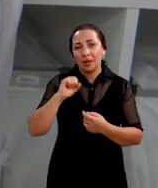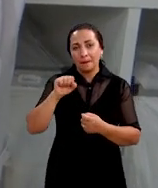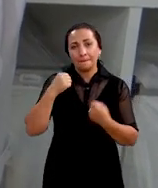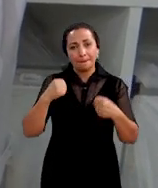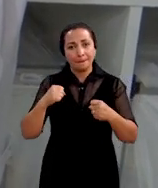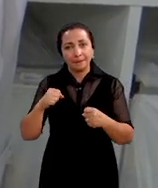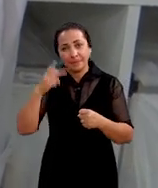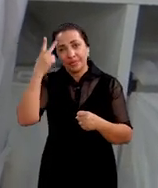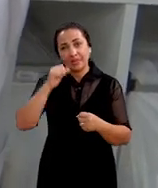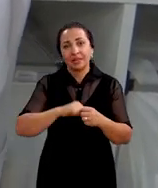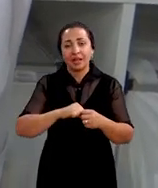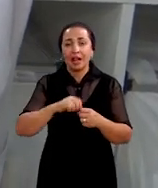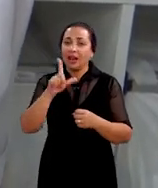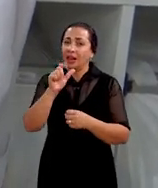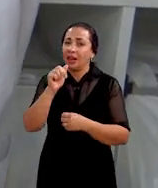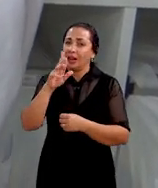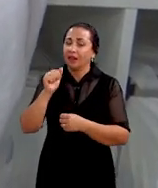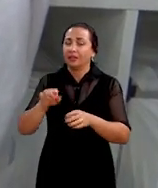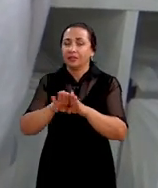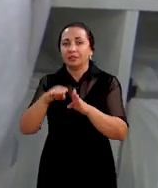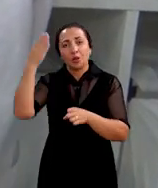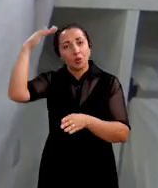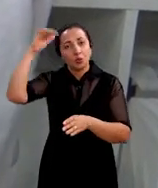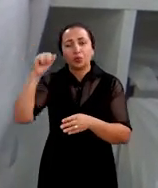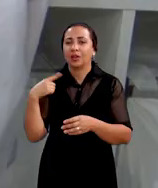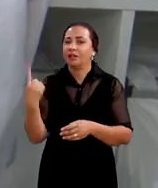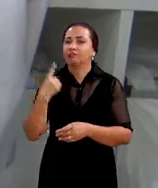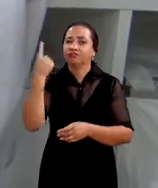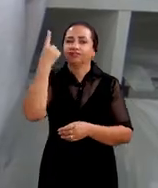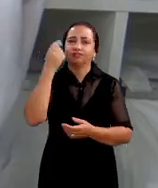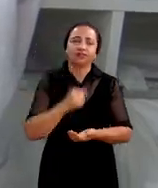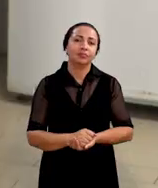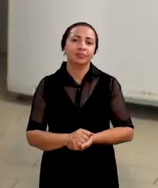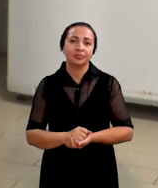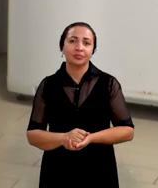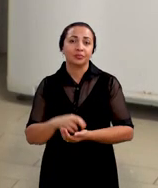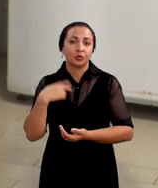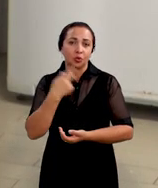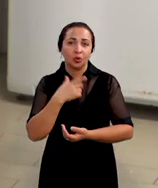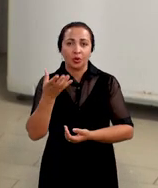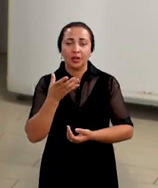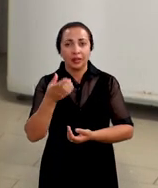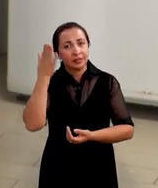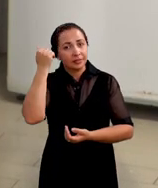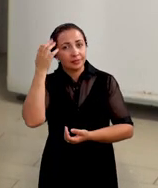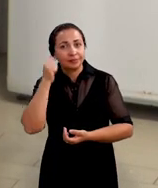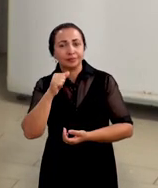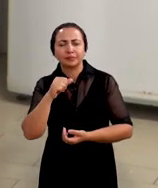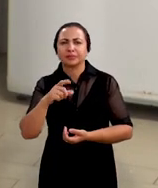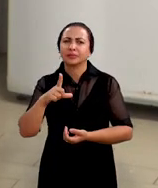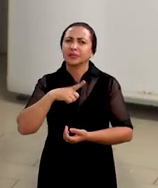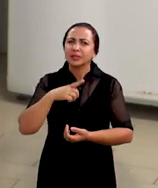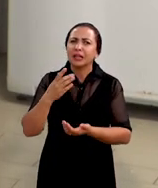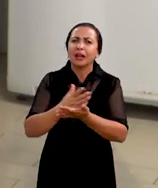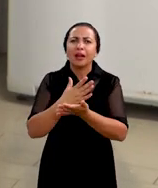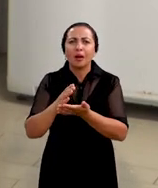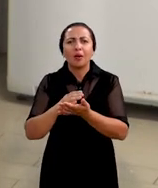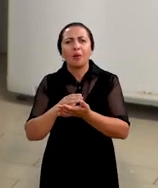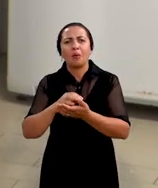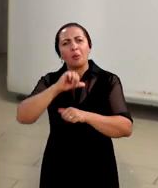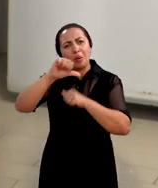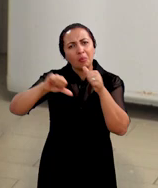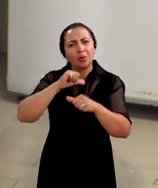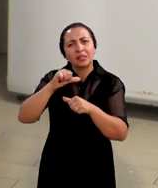número que precisamos, tanto de larvas como de adultos, é muito alto. A gente quer saber, existe